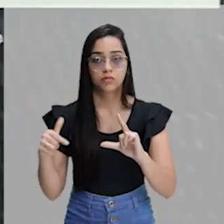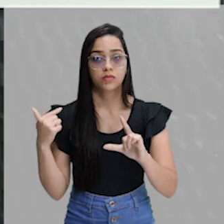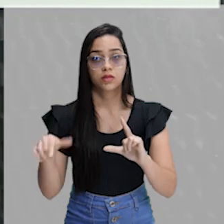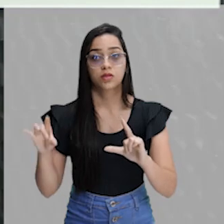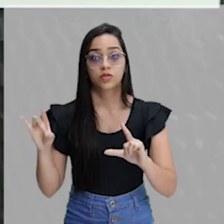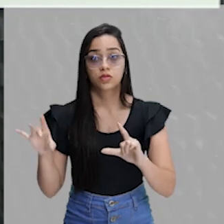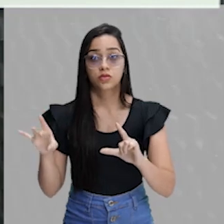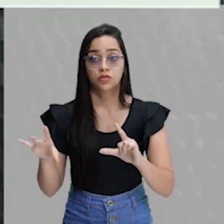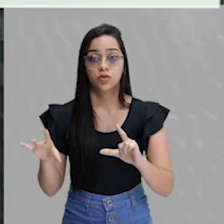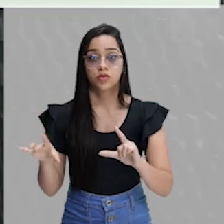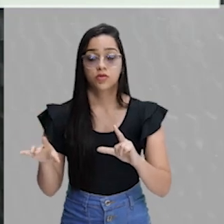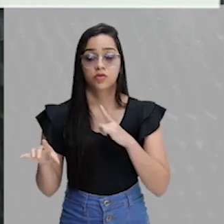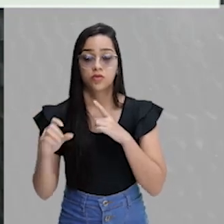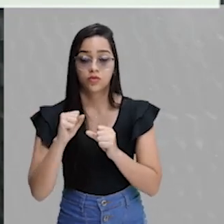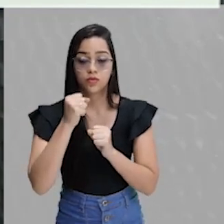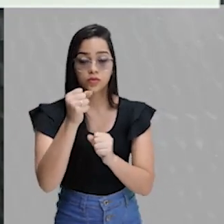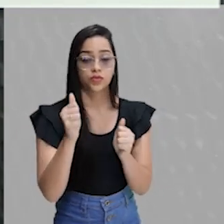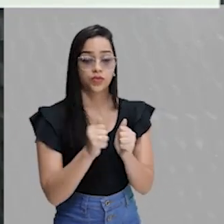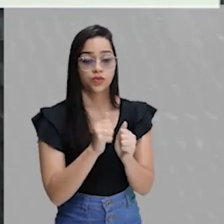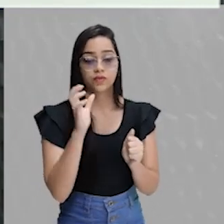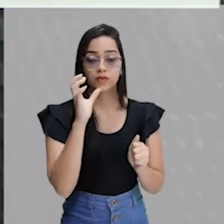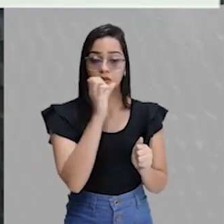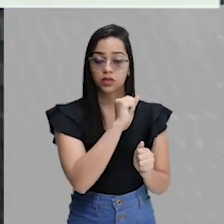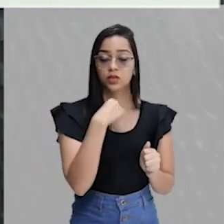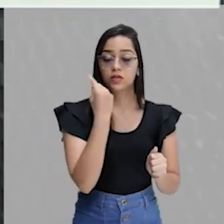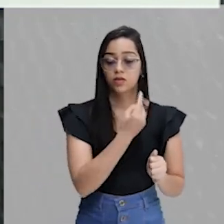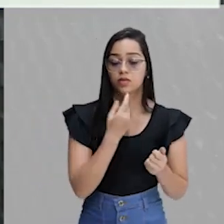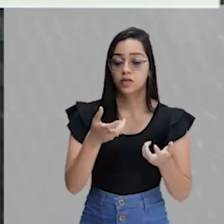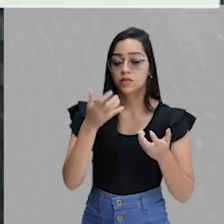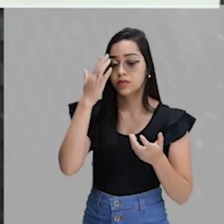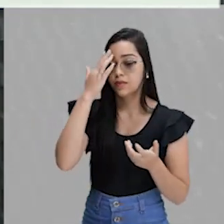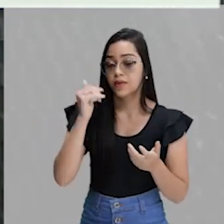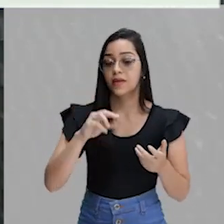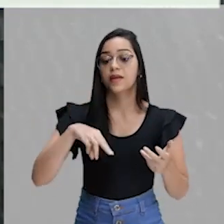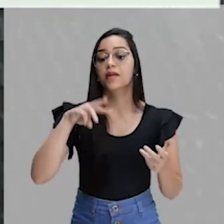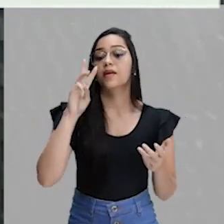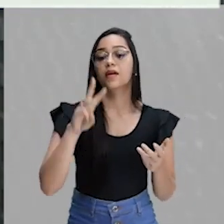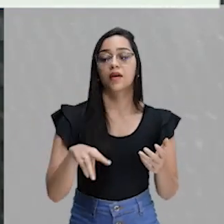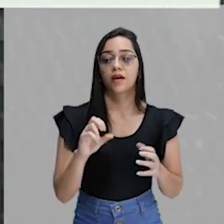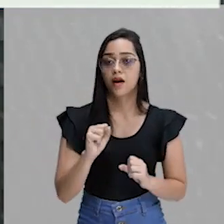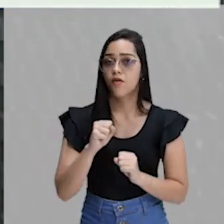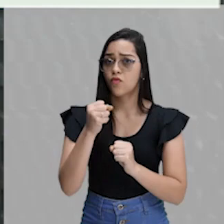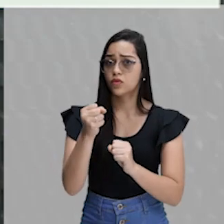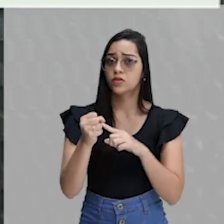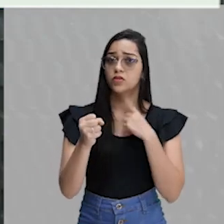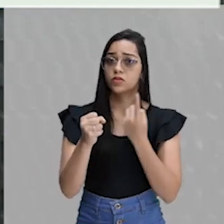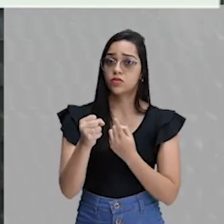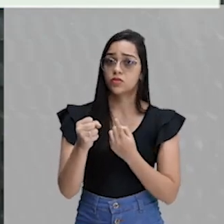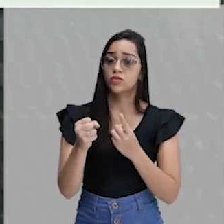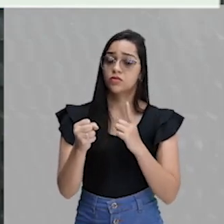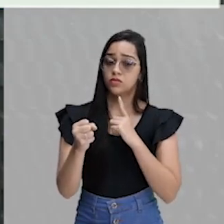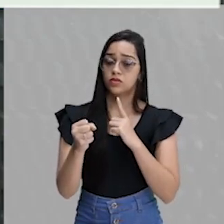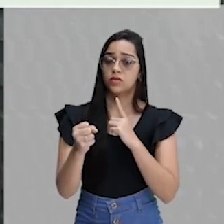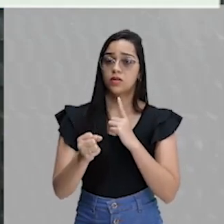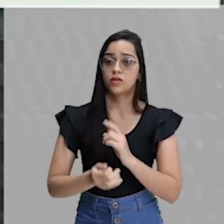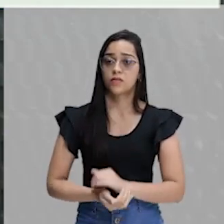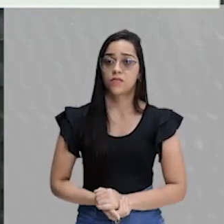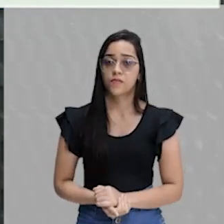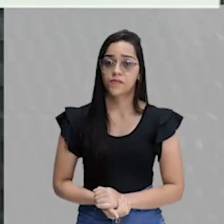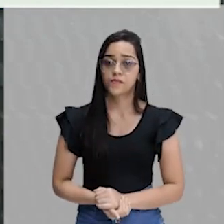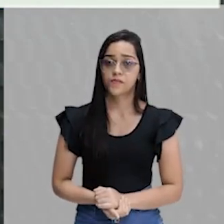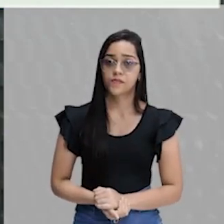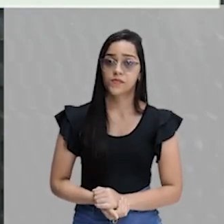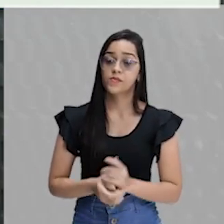trabalhar só com o produto da força com a velocidade. Nós queremos saber quem é a força que nós estamos interessados.